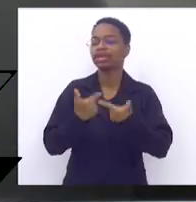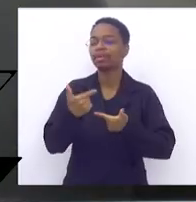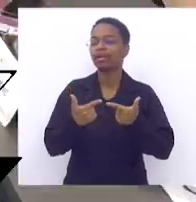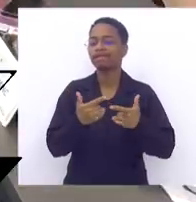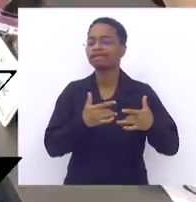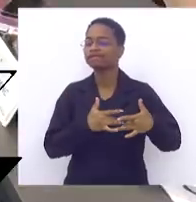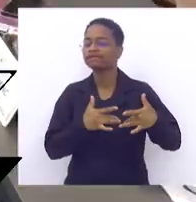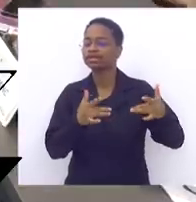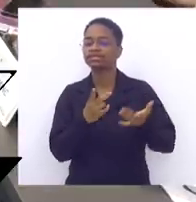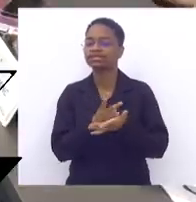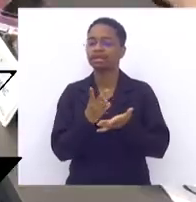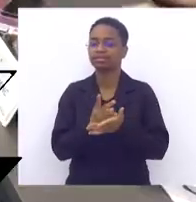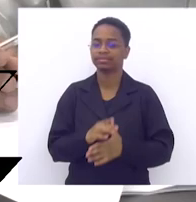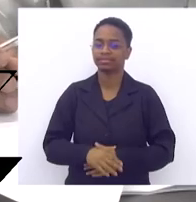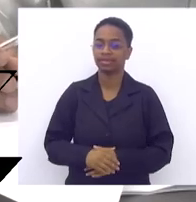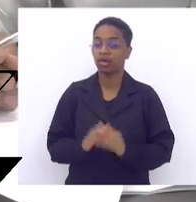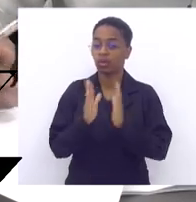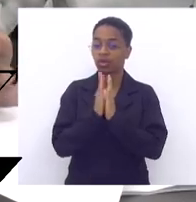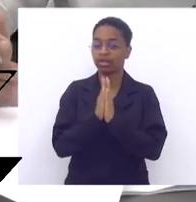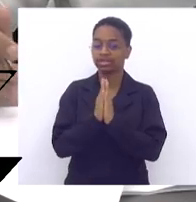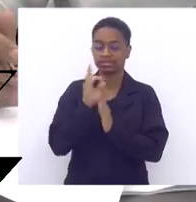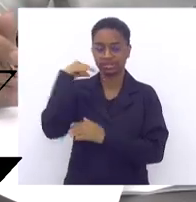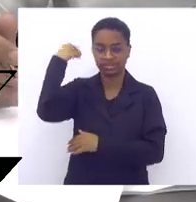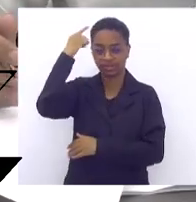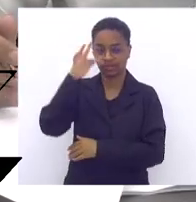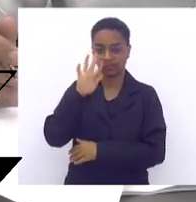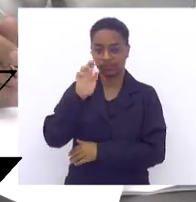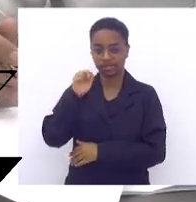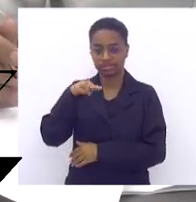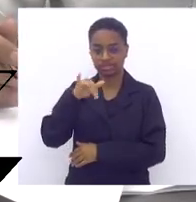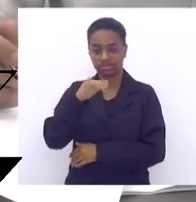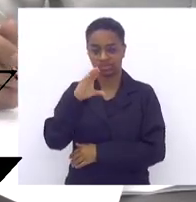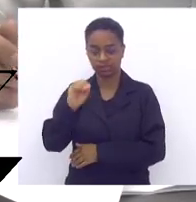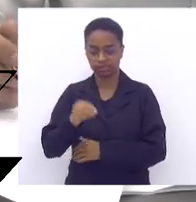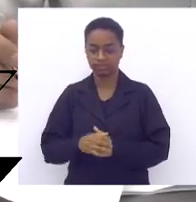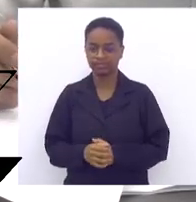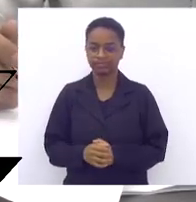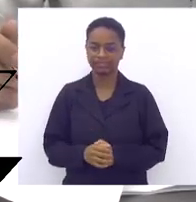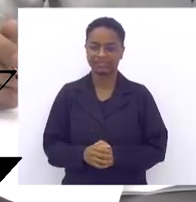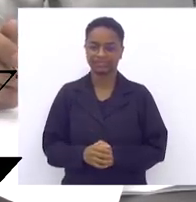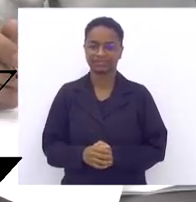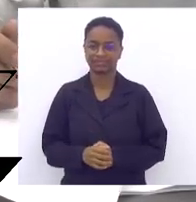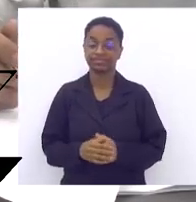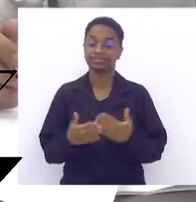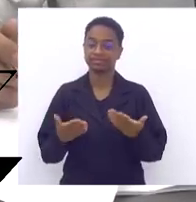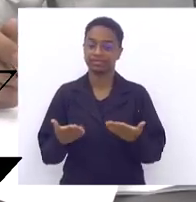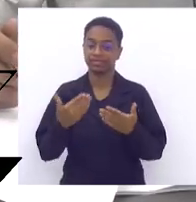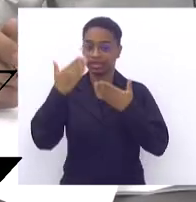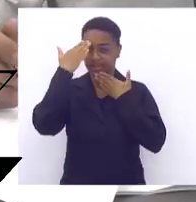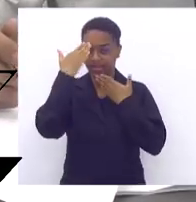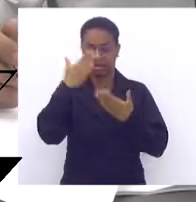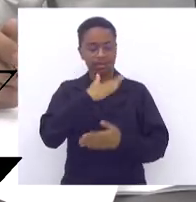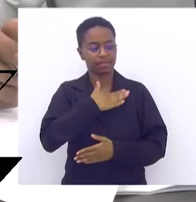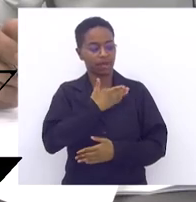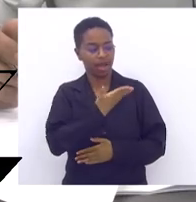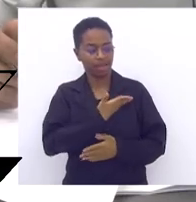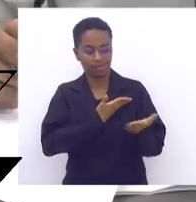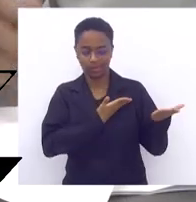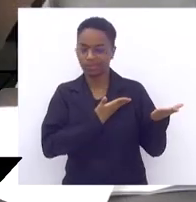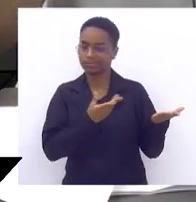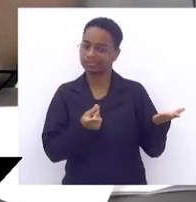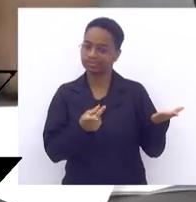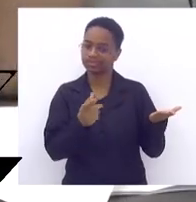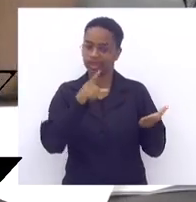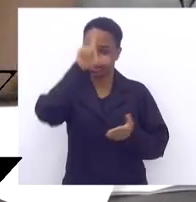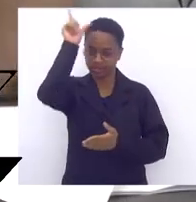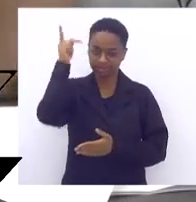Francisco, toda vez agora. Presidente, agradecendo a sua mediação com o meu dileto companheiro Luiz Paulo,